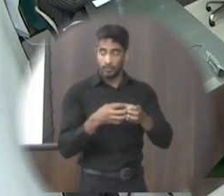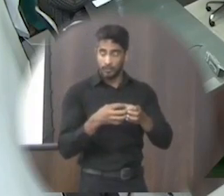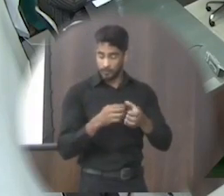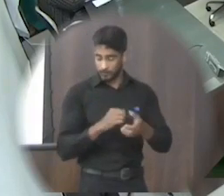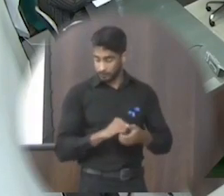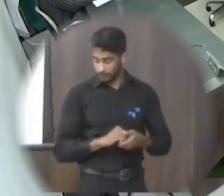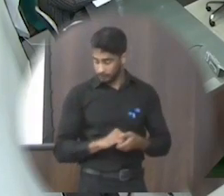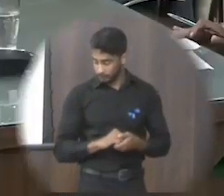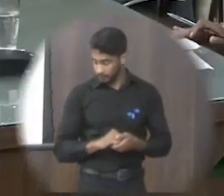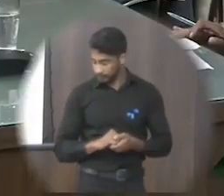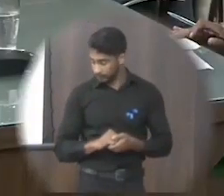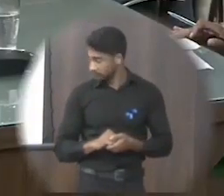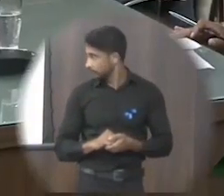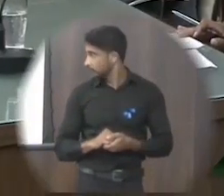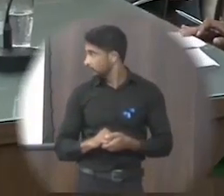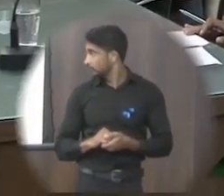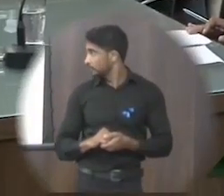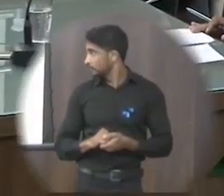É agora mesmo?